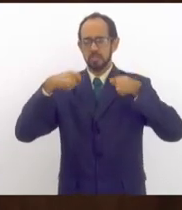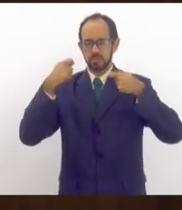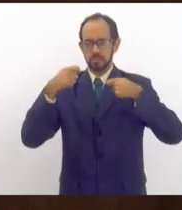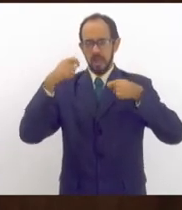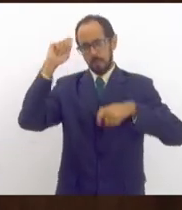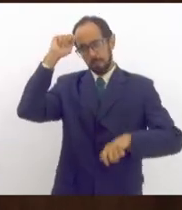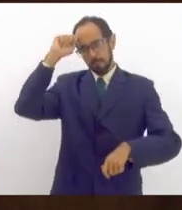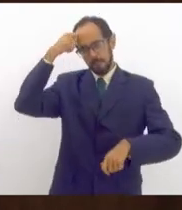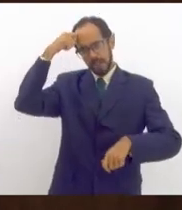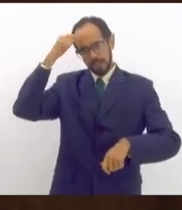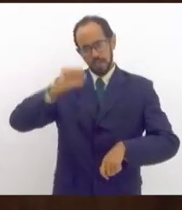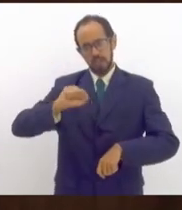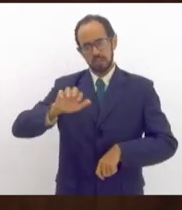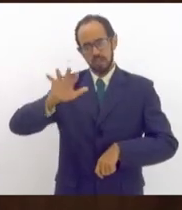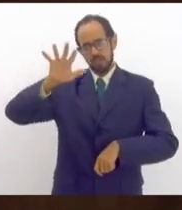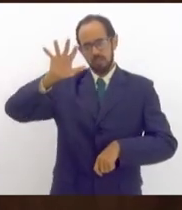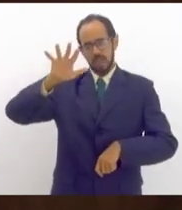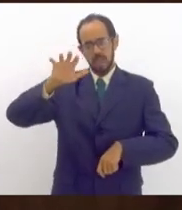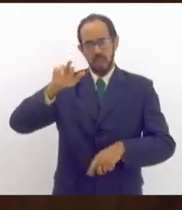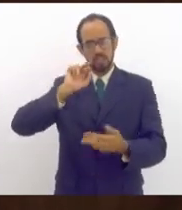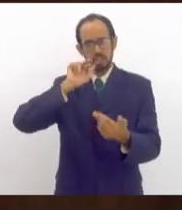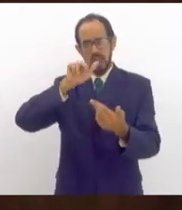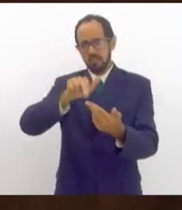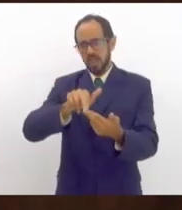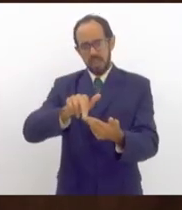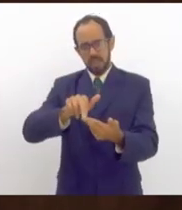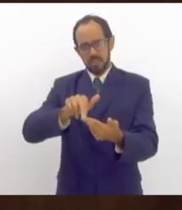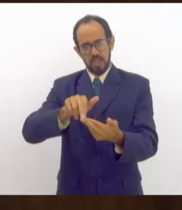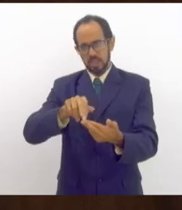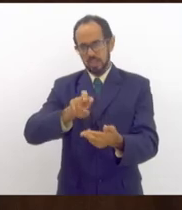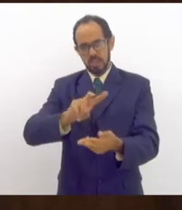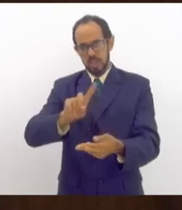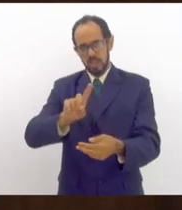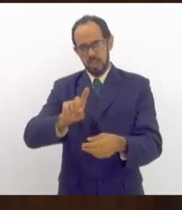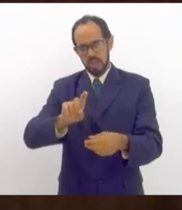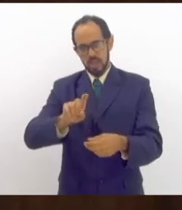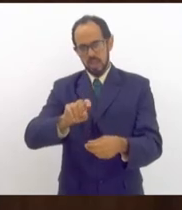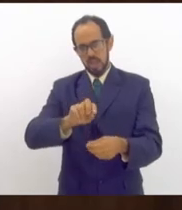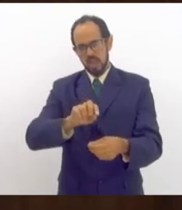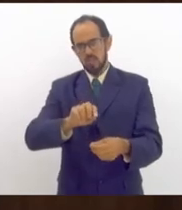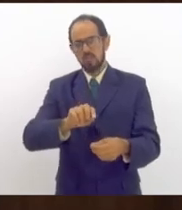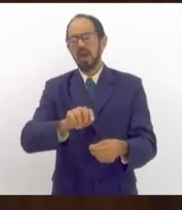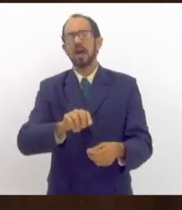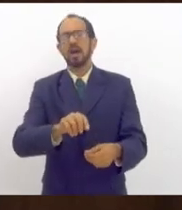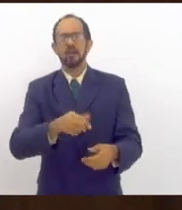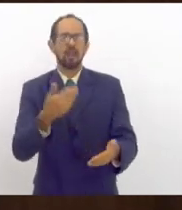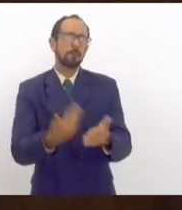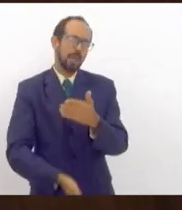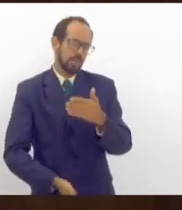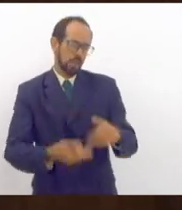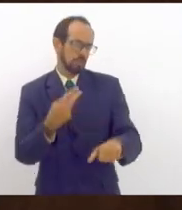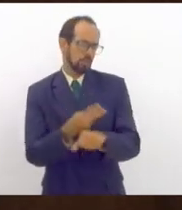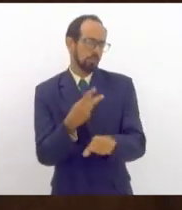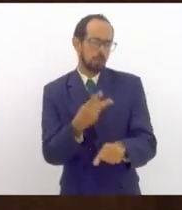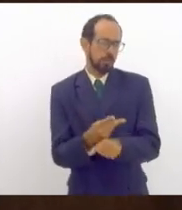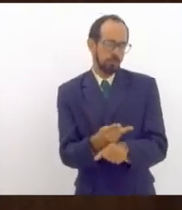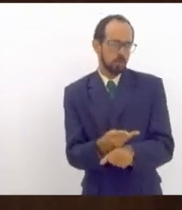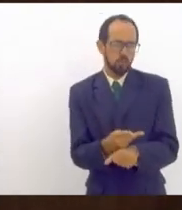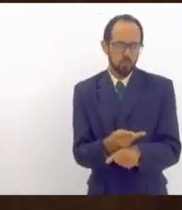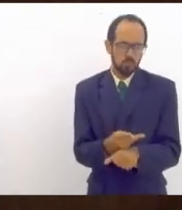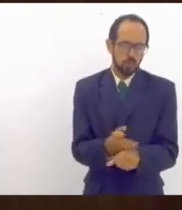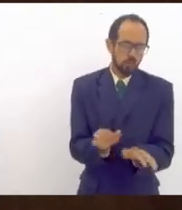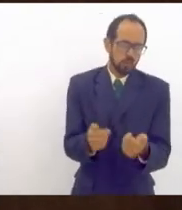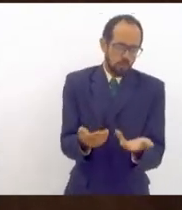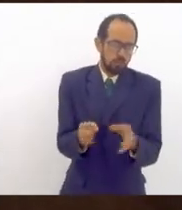periférica de referência que não vai merecer de nós essa honraria tão importante então para